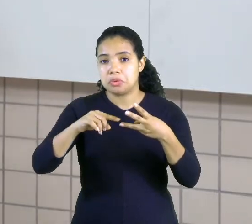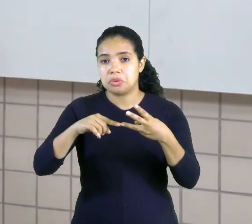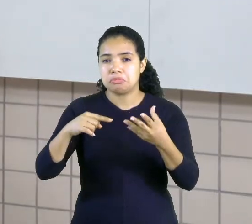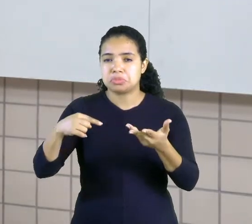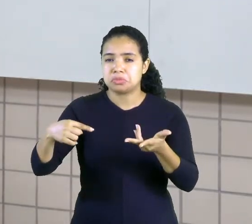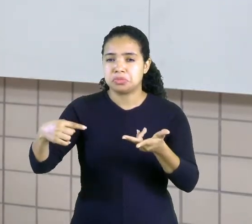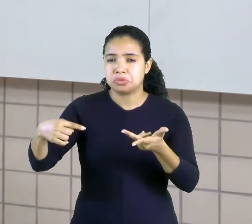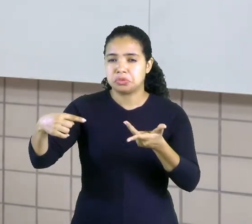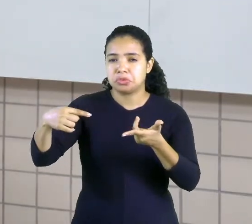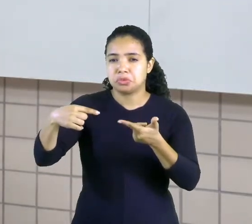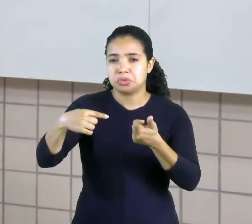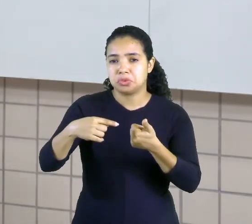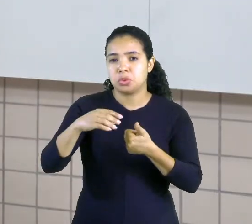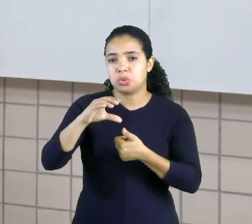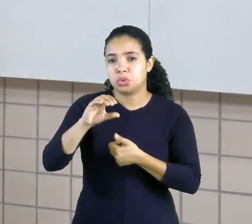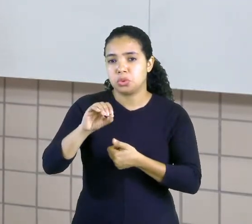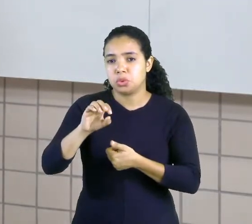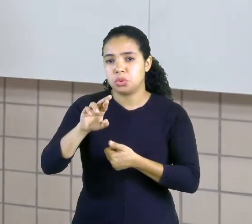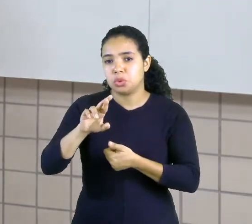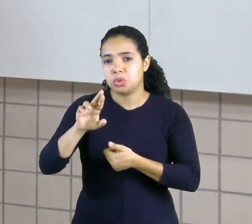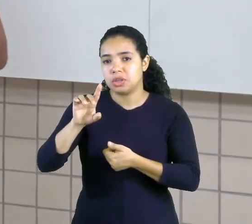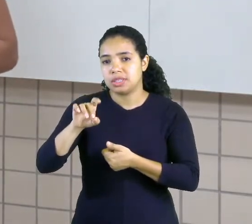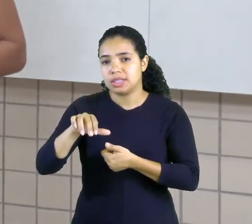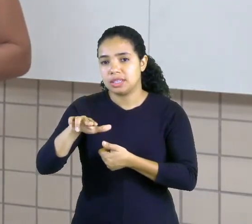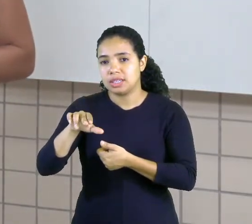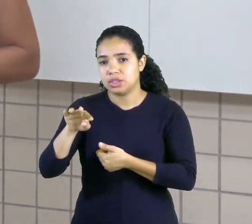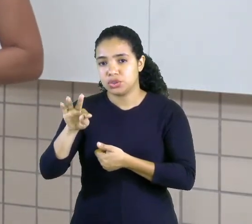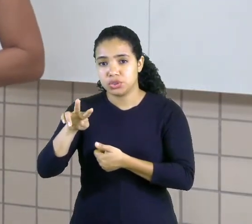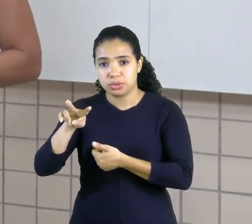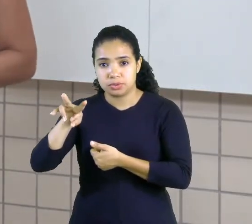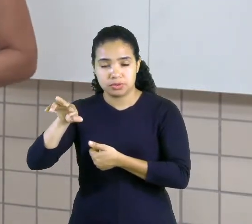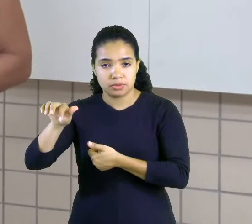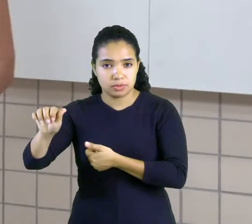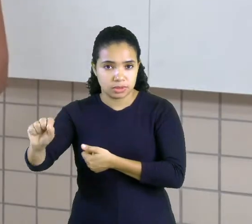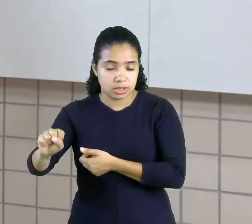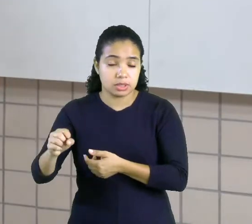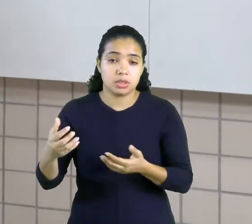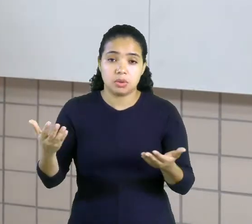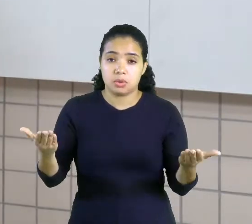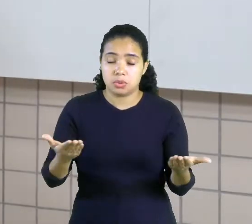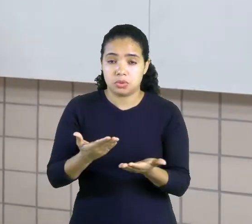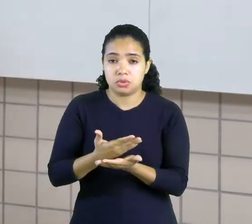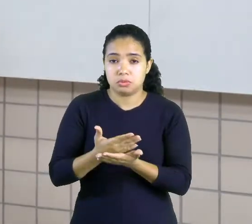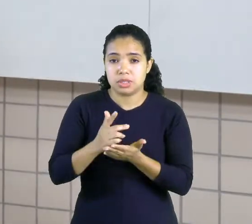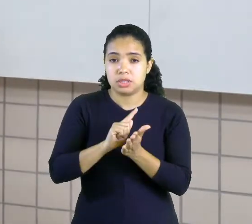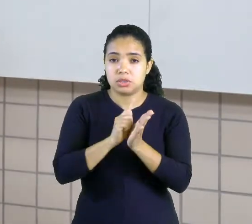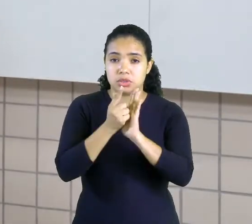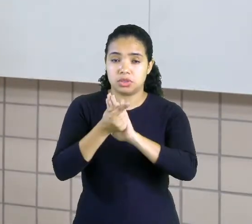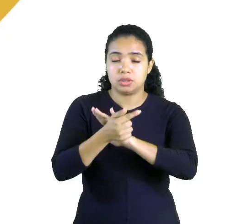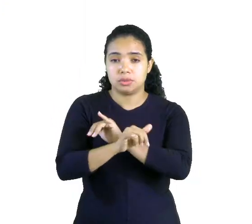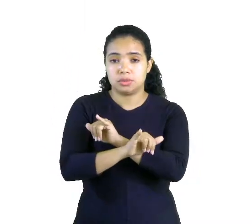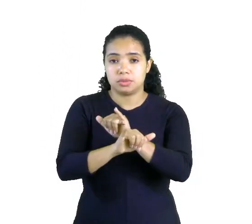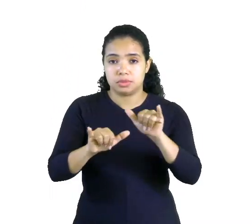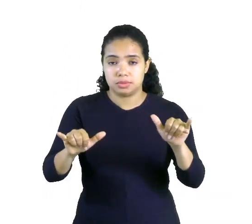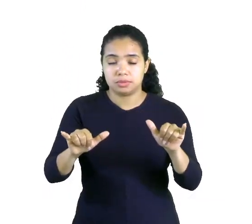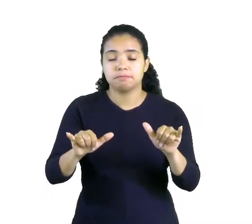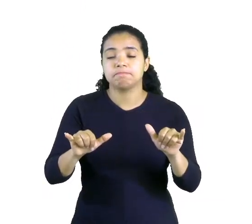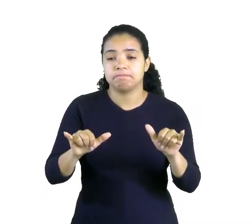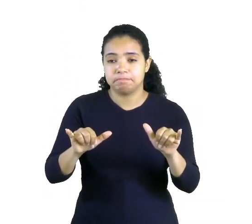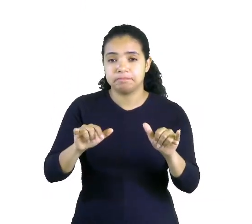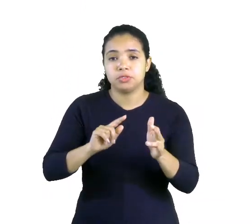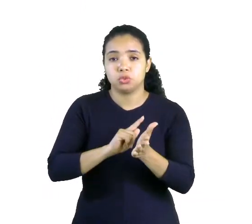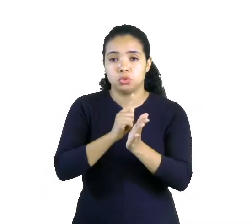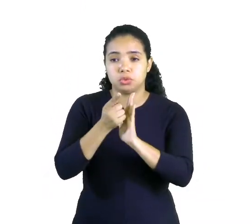conjunções coordenativas. Vamos começar estudando sobre o gênero notícia. A notícia é um